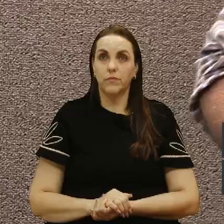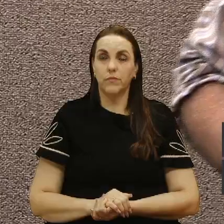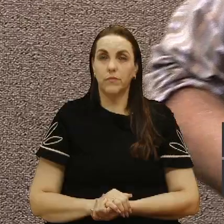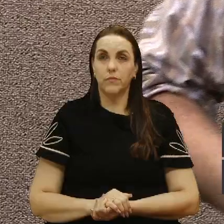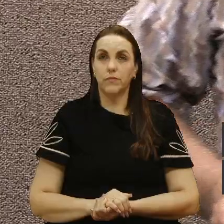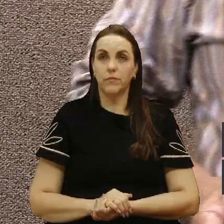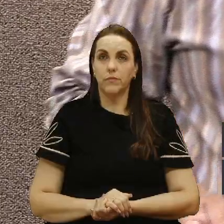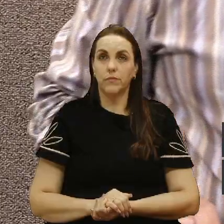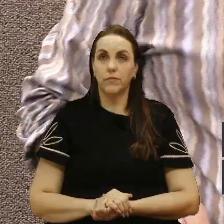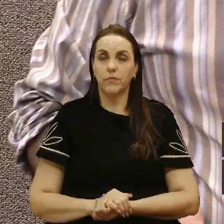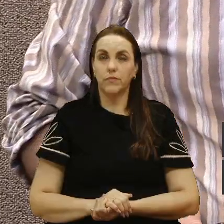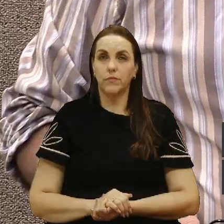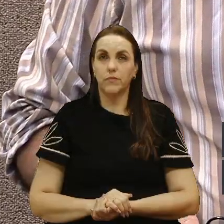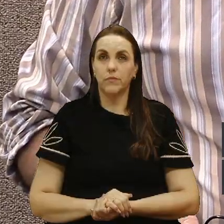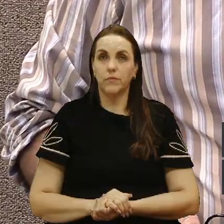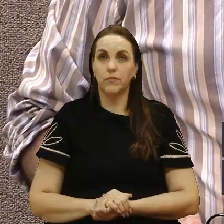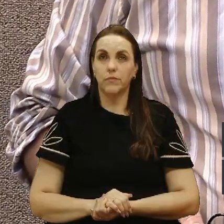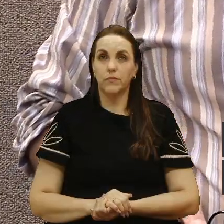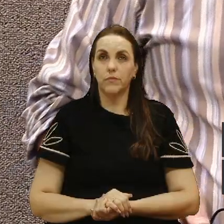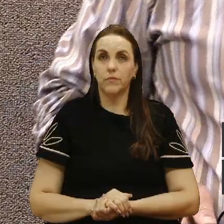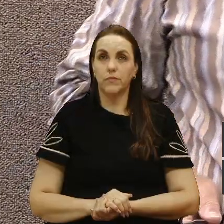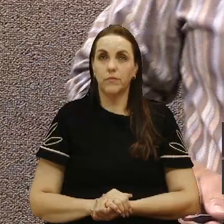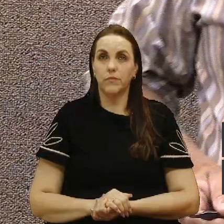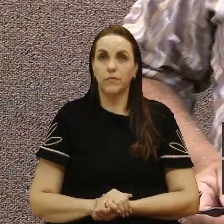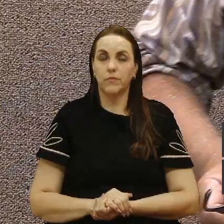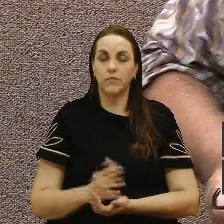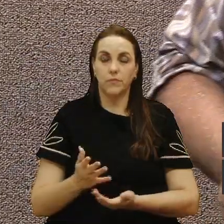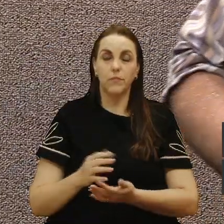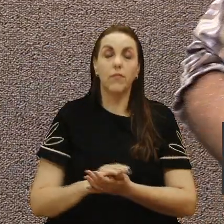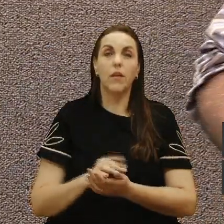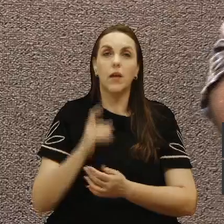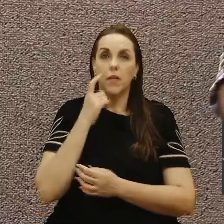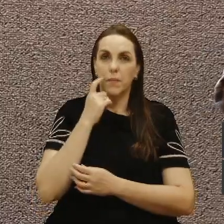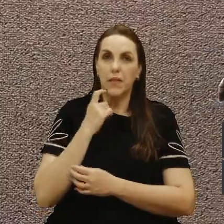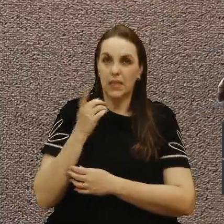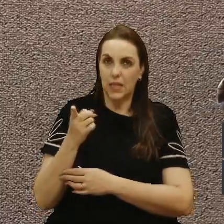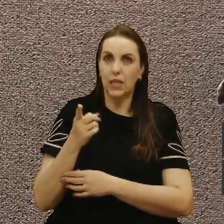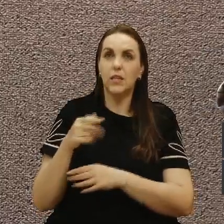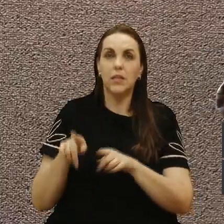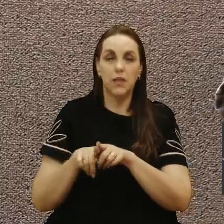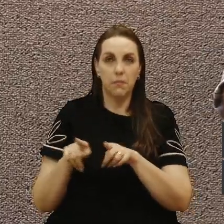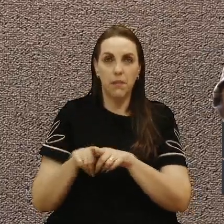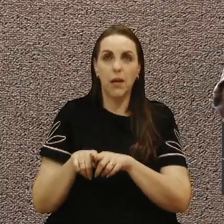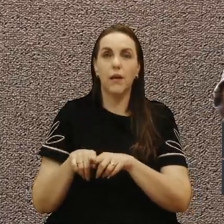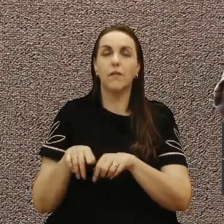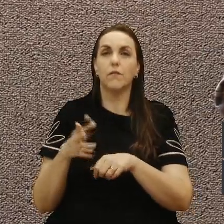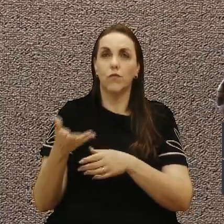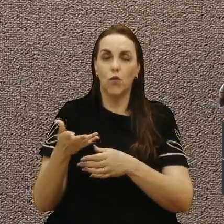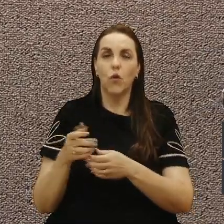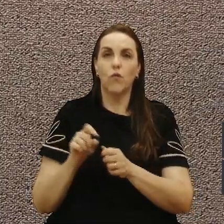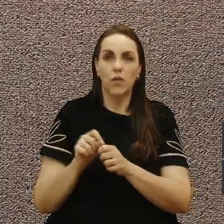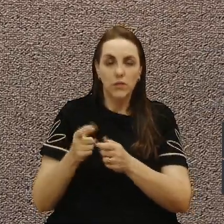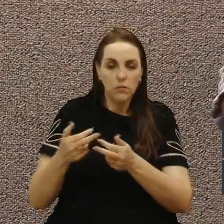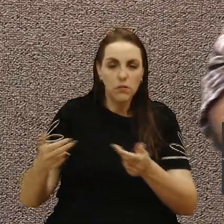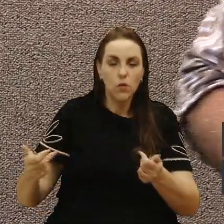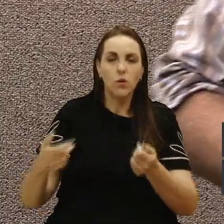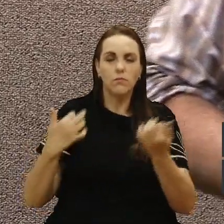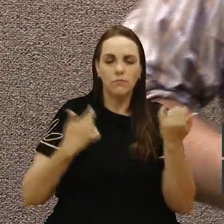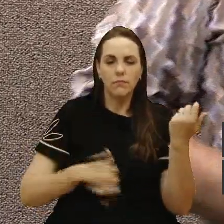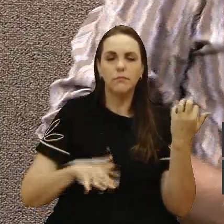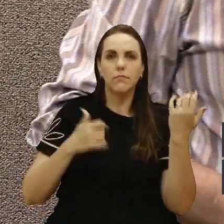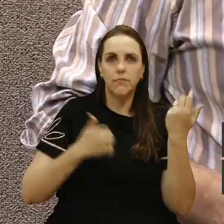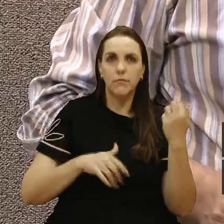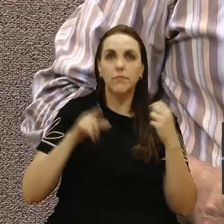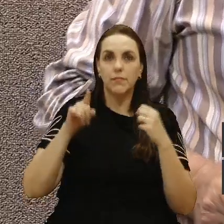Petrini, vou tocar nas casas de idosos, coisa que eu gosto de fazer. No final do ano me chamou mais